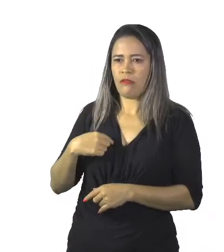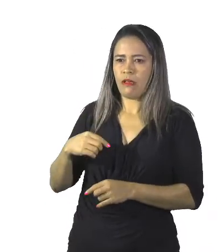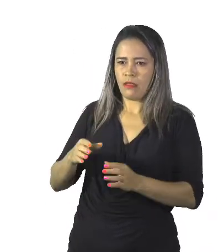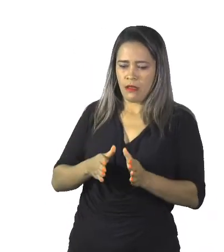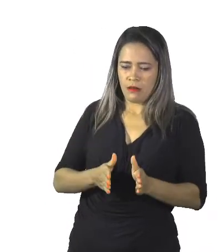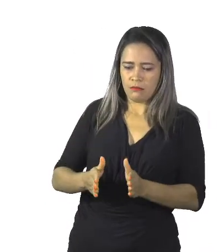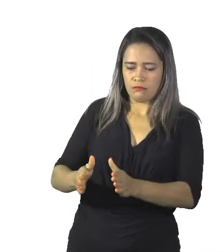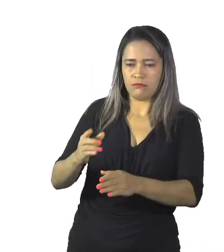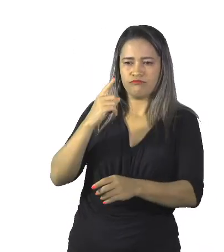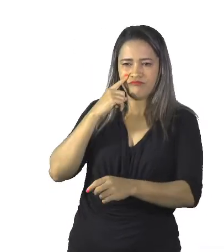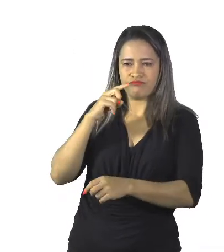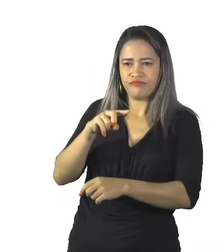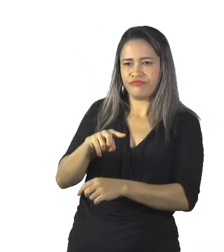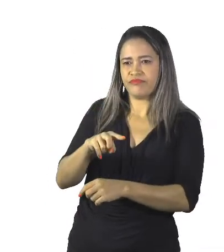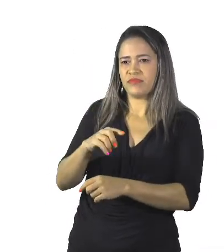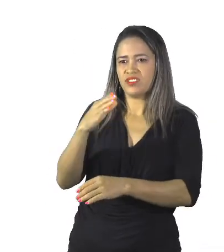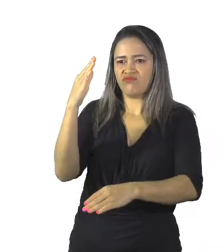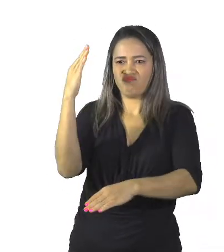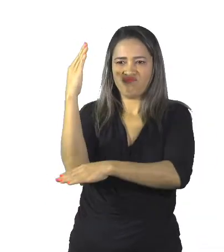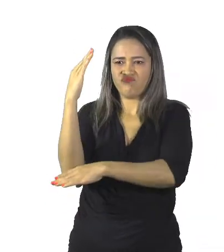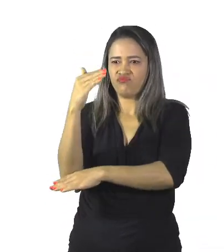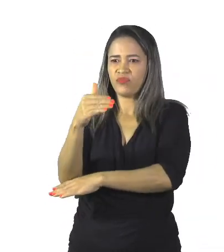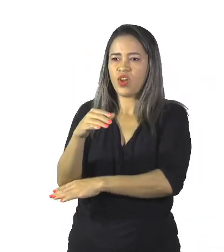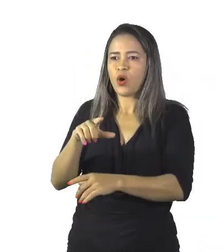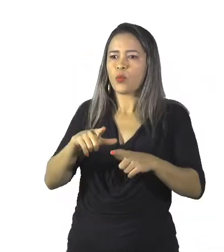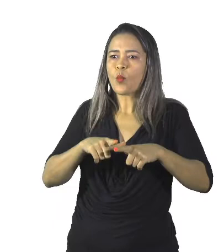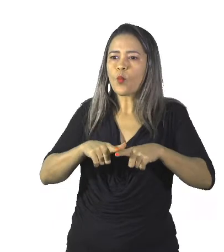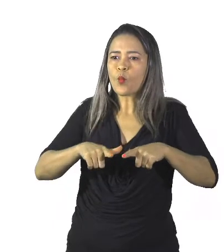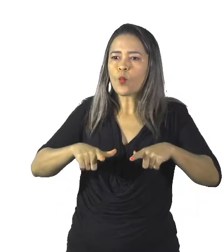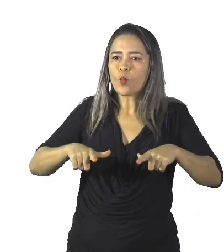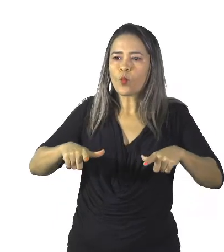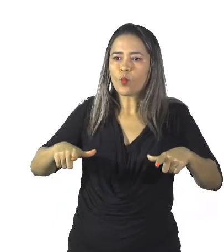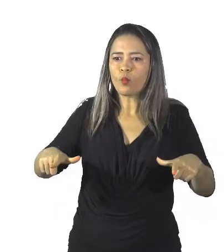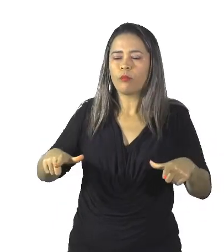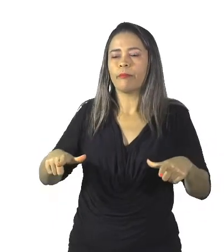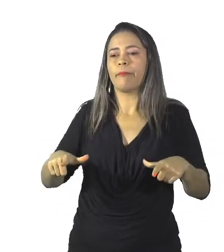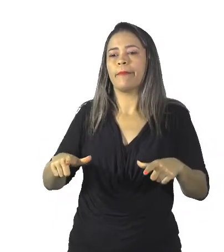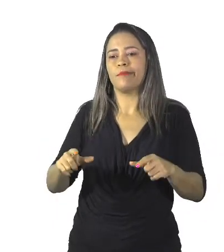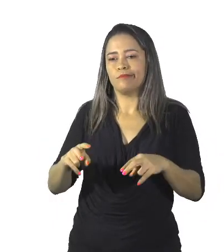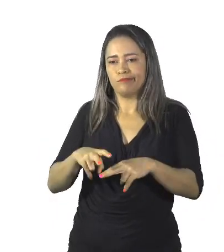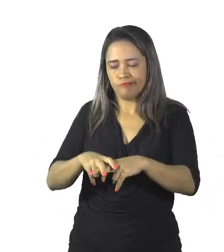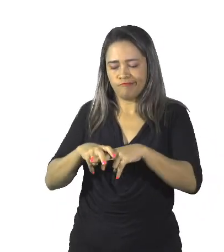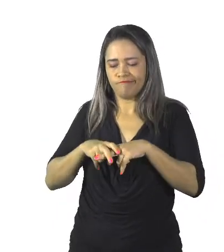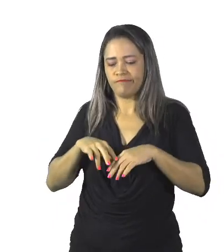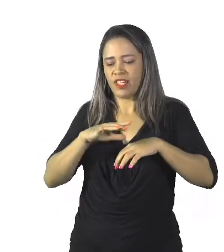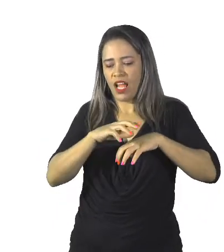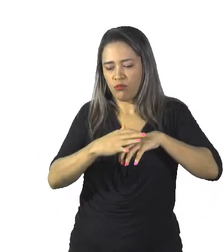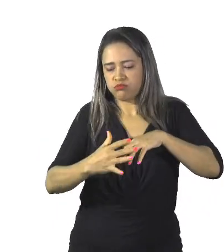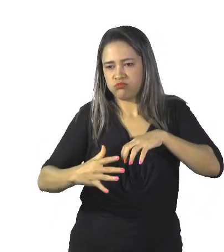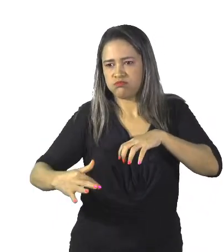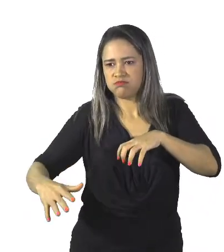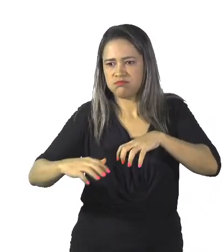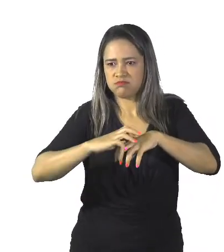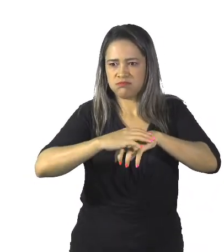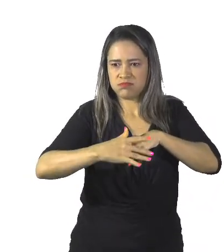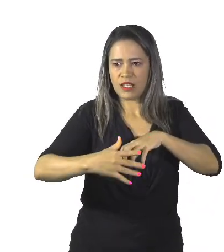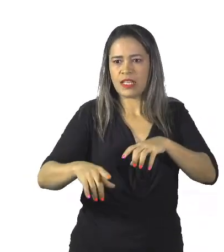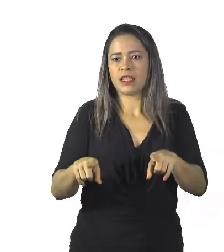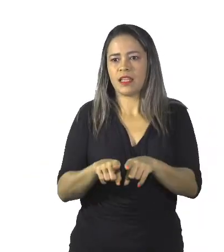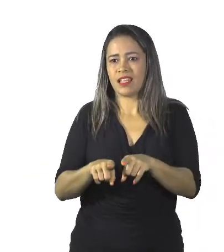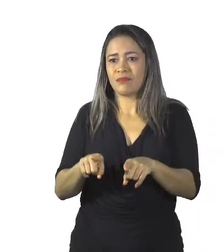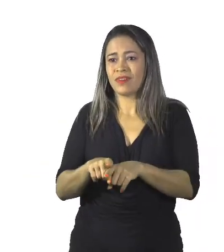ribeirão, sem a mata ciliar, não é? Que pode causar erosão, e lixo